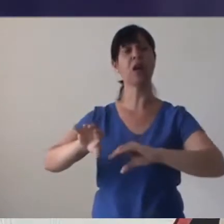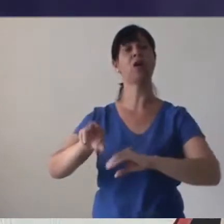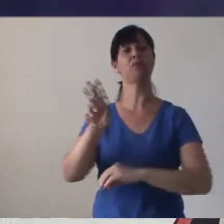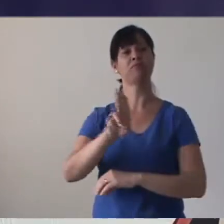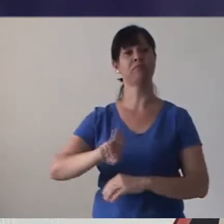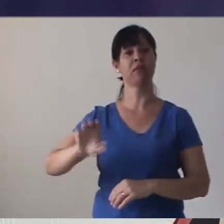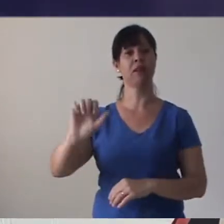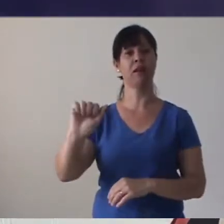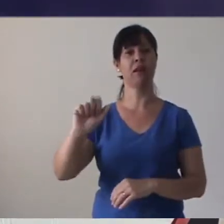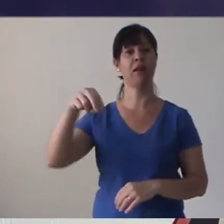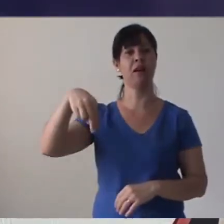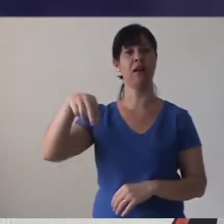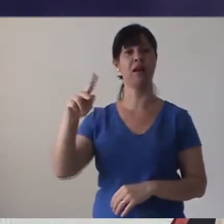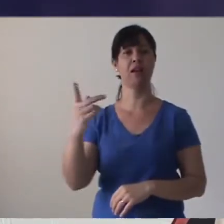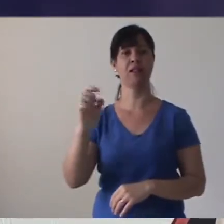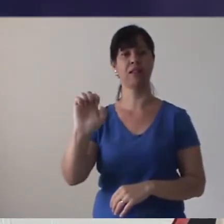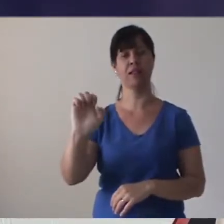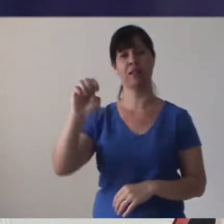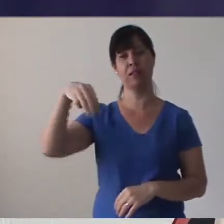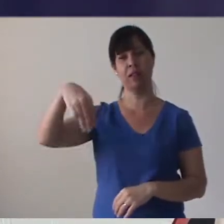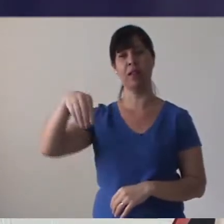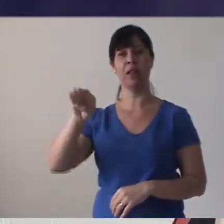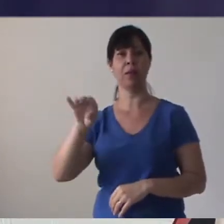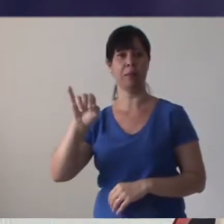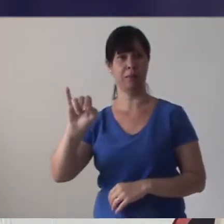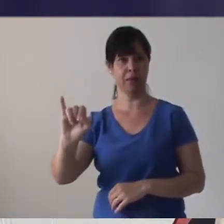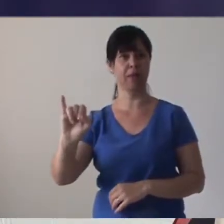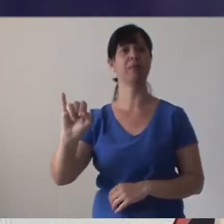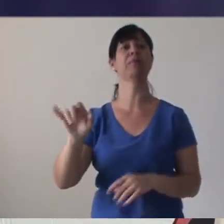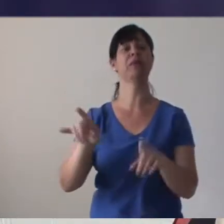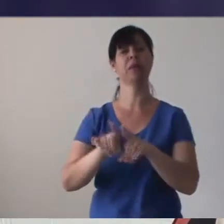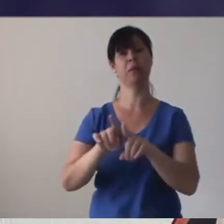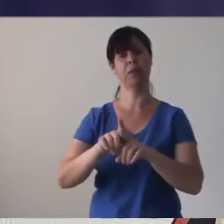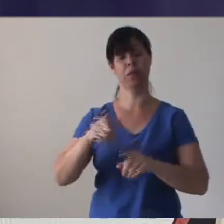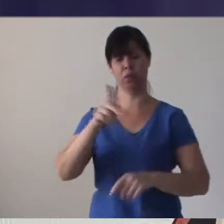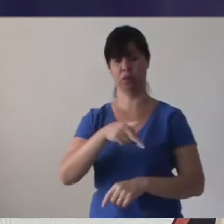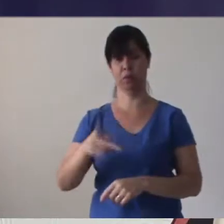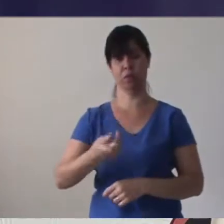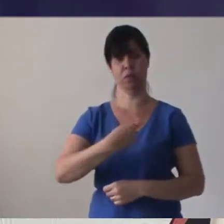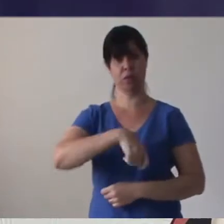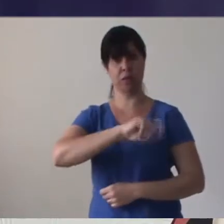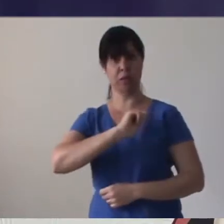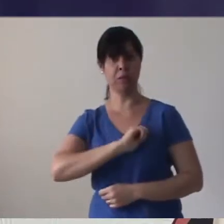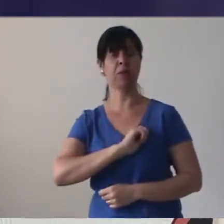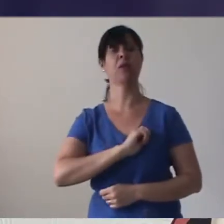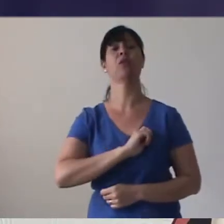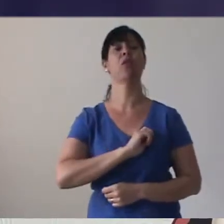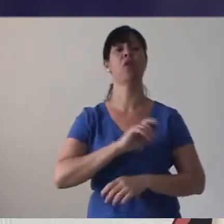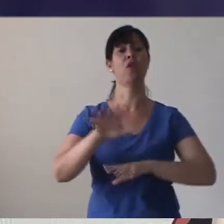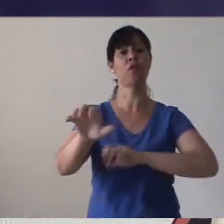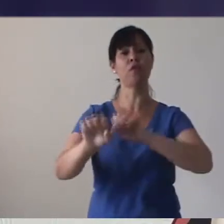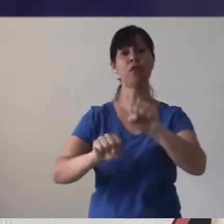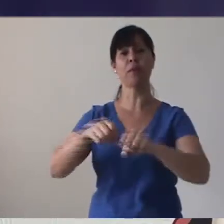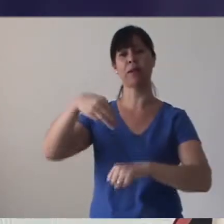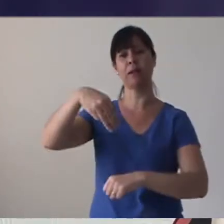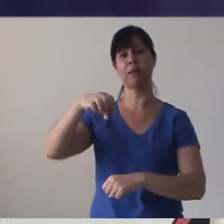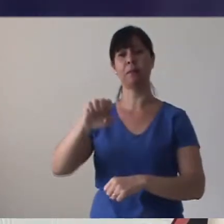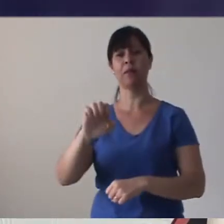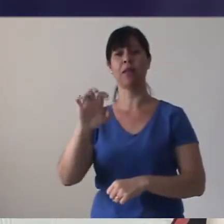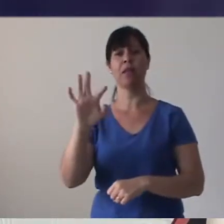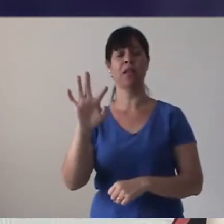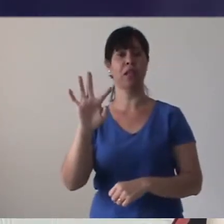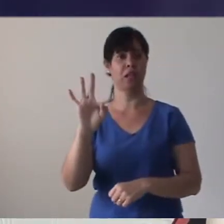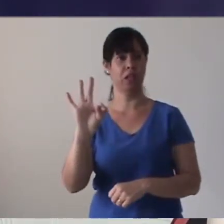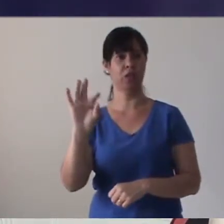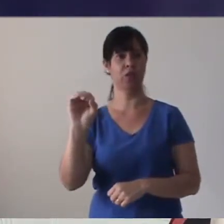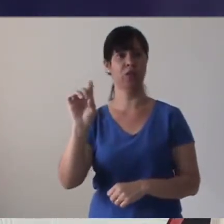Morumbi, sou professora de espanhol, né? Formada na Metodista em Letras